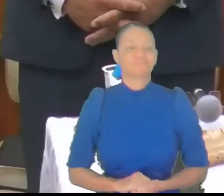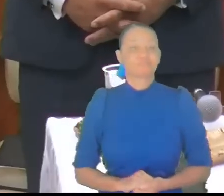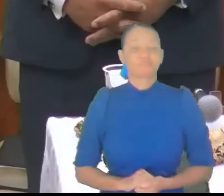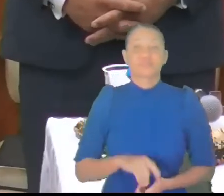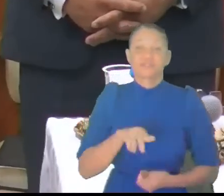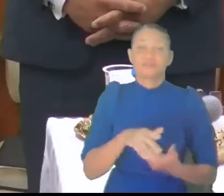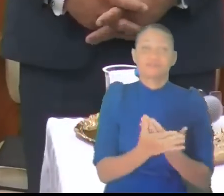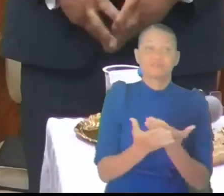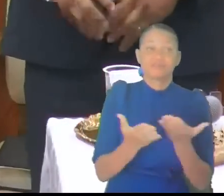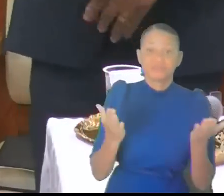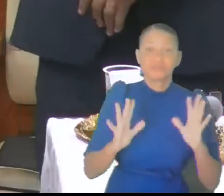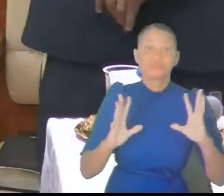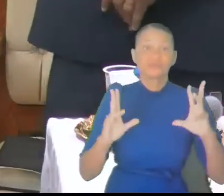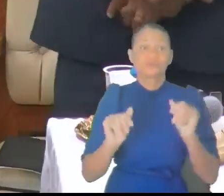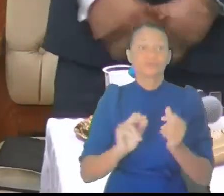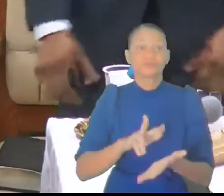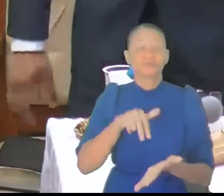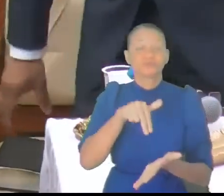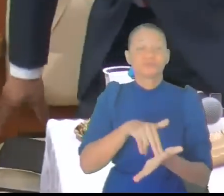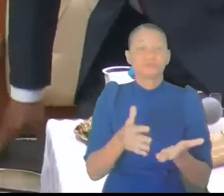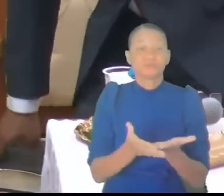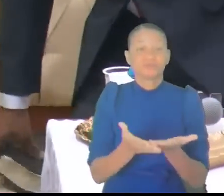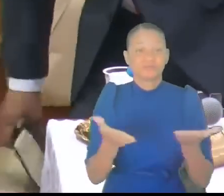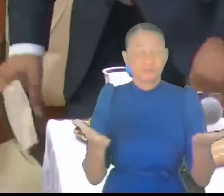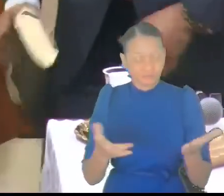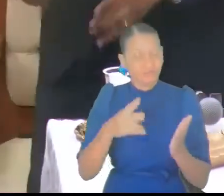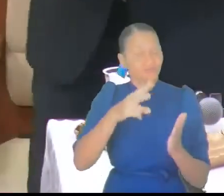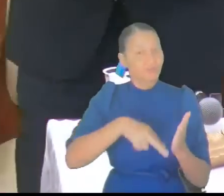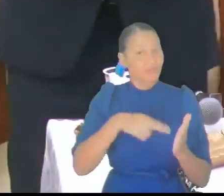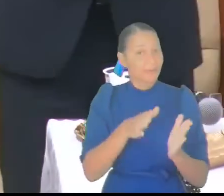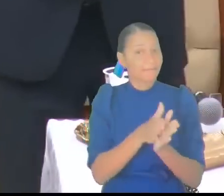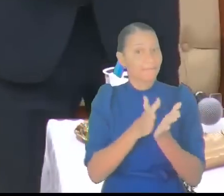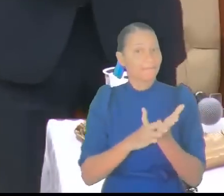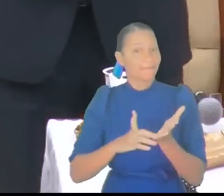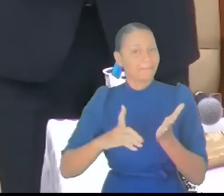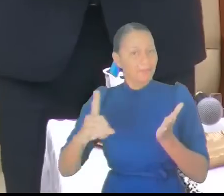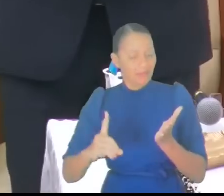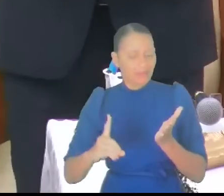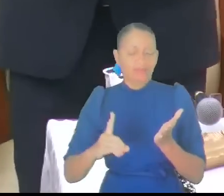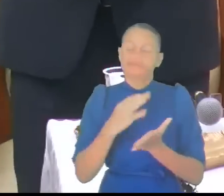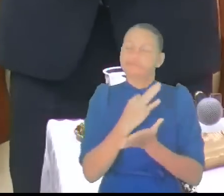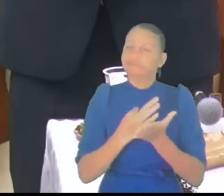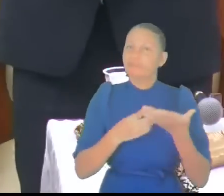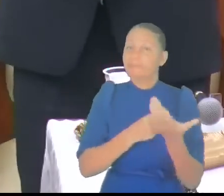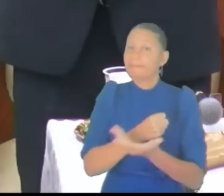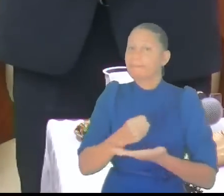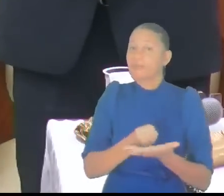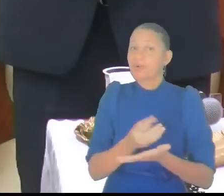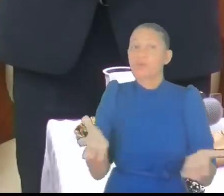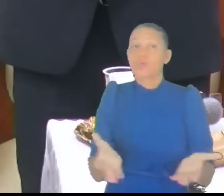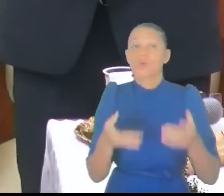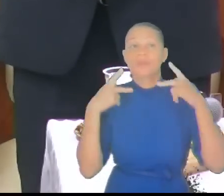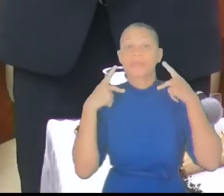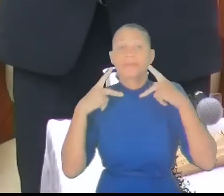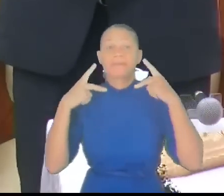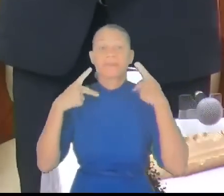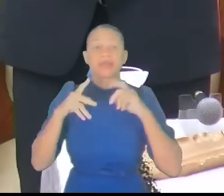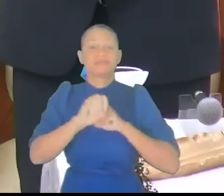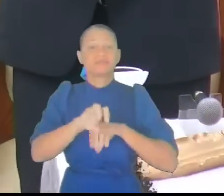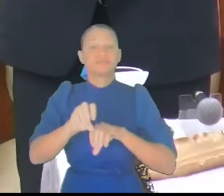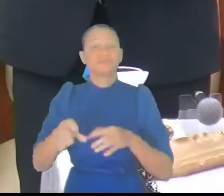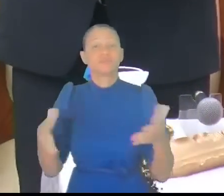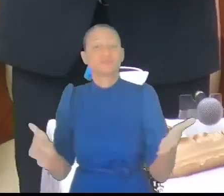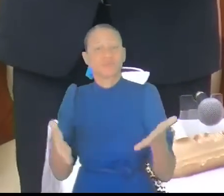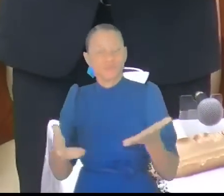Meus irmãos, já que estão de pé, vamos abrir a Sagrada Escritura como texto base da mensagem desta noite, no livro